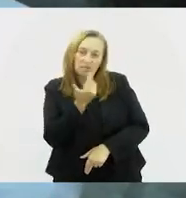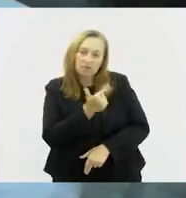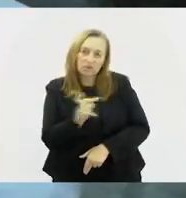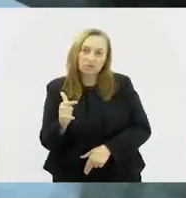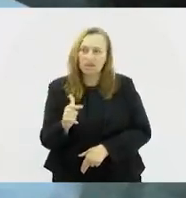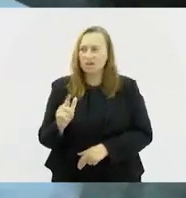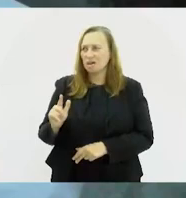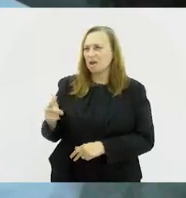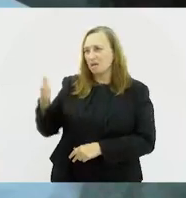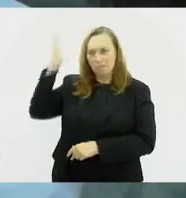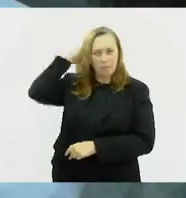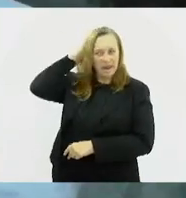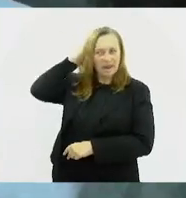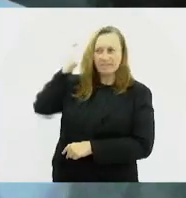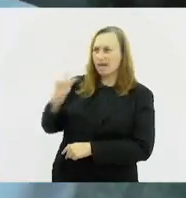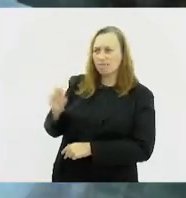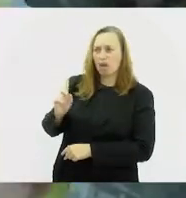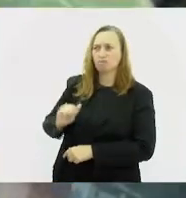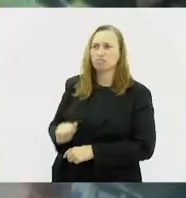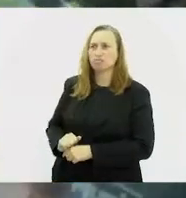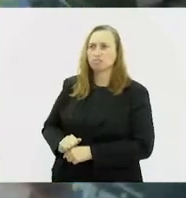Paraná.